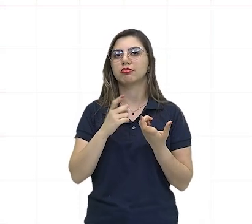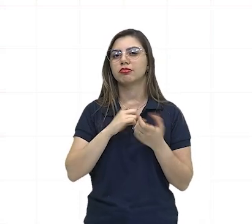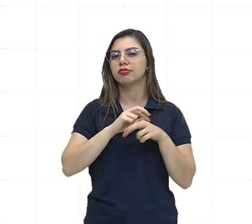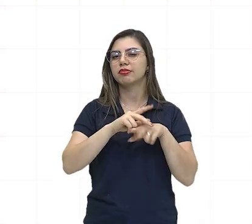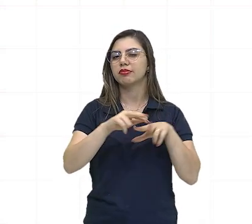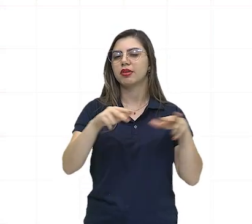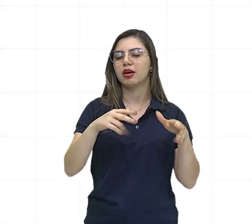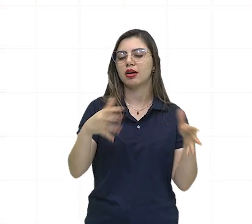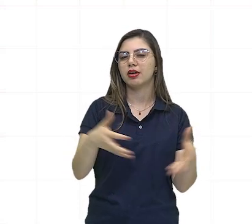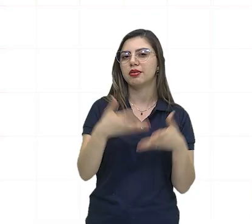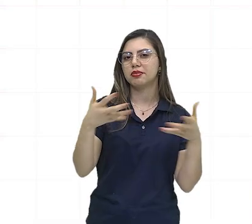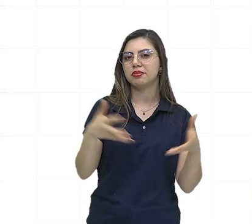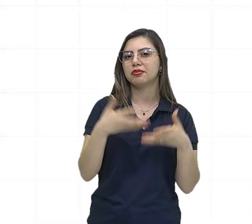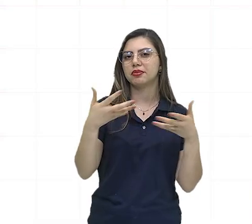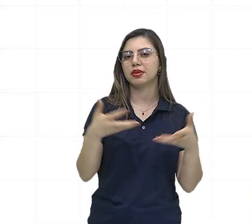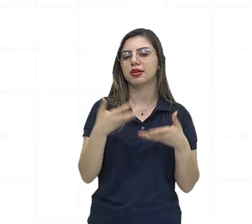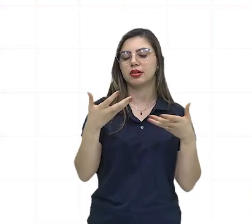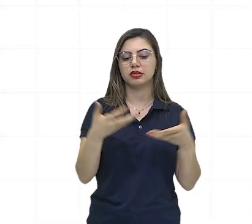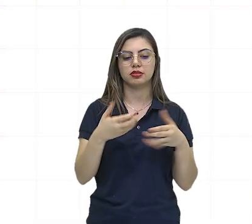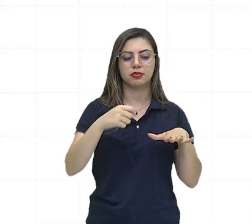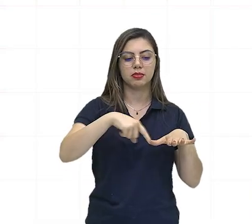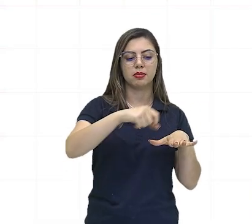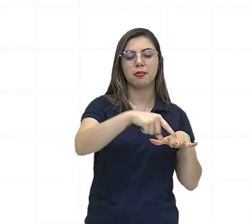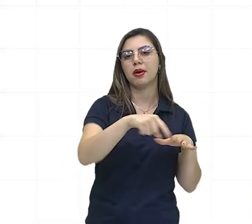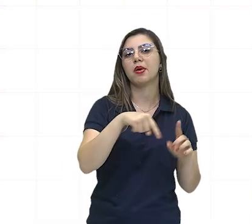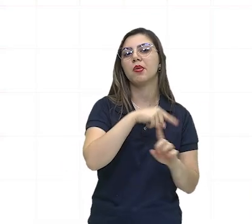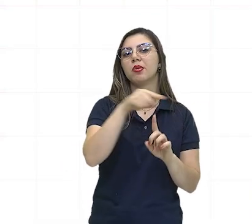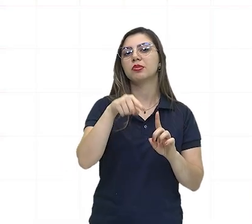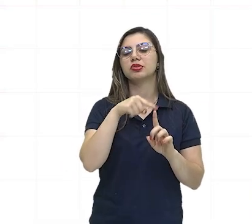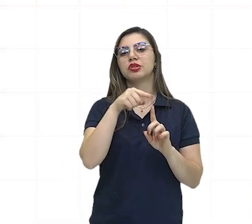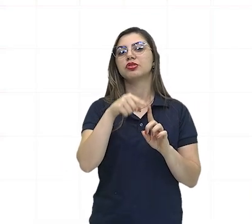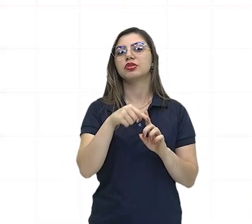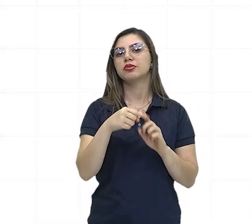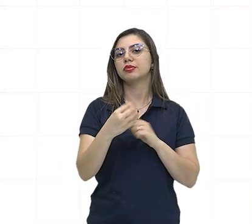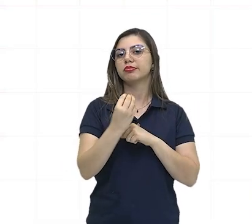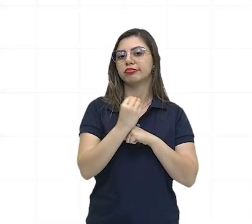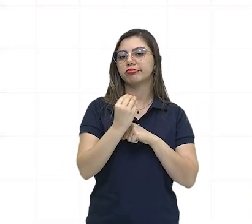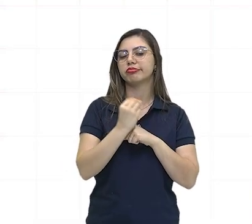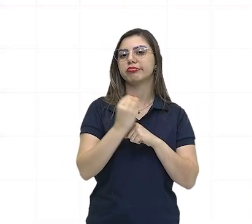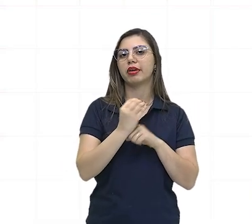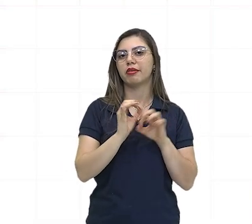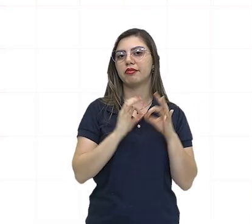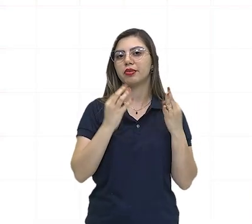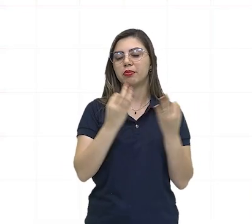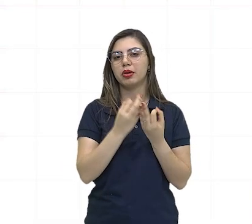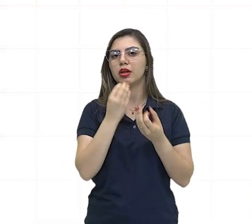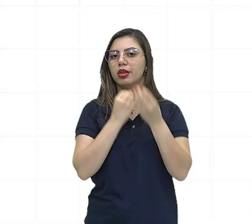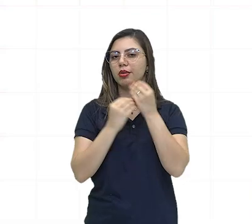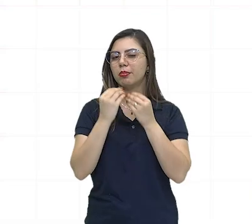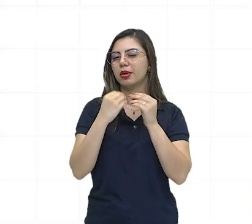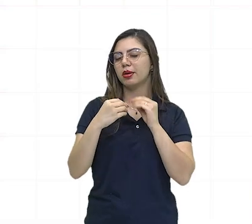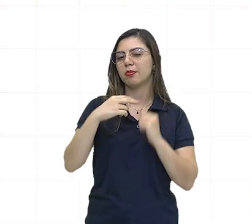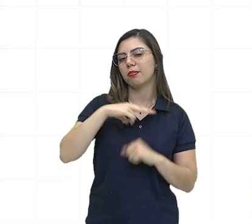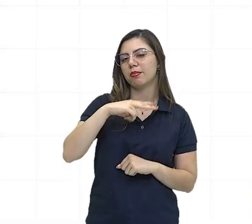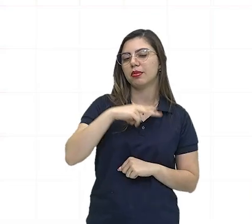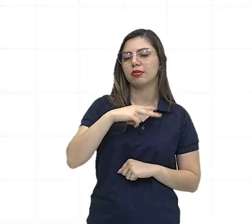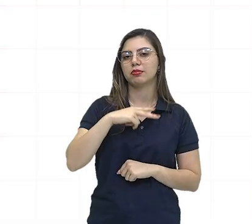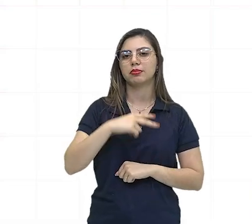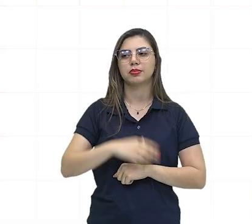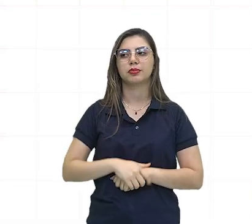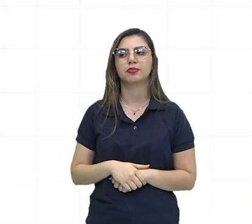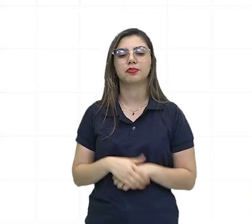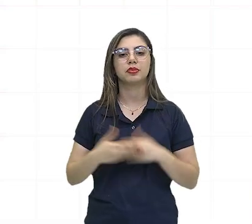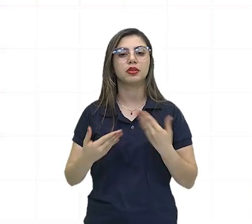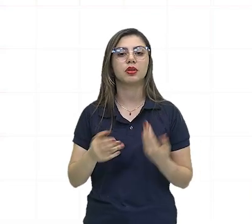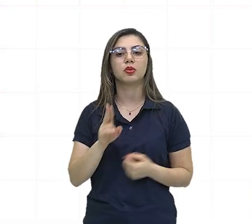Esses produtos agrícolas para o seu autossustento, para o sustento da sua família. Então, ele utiliza